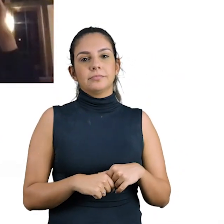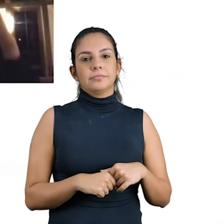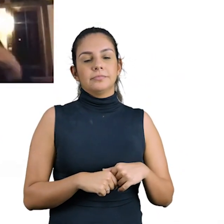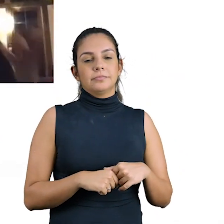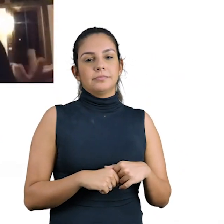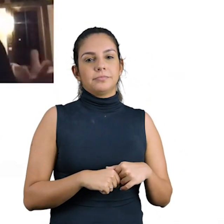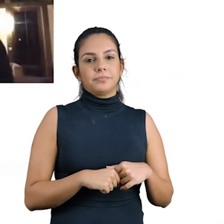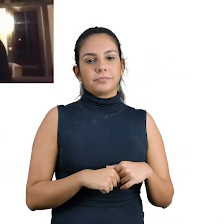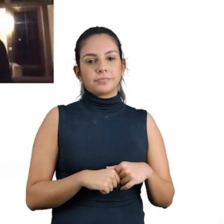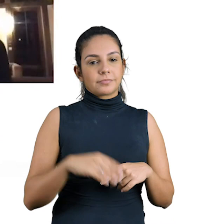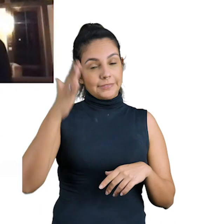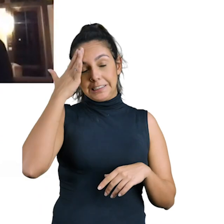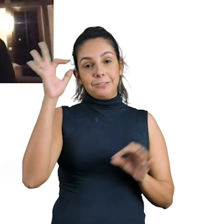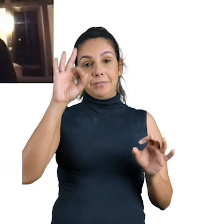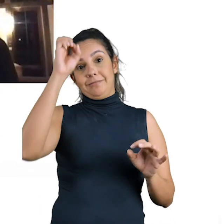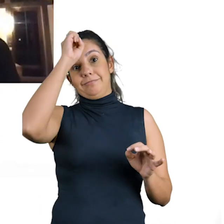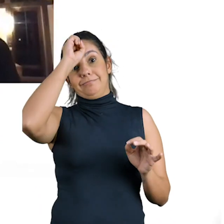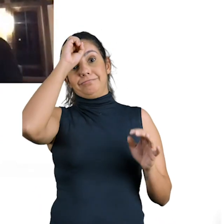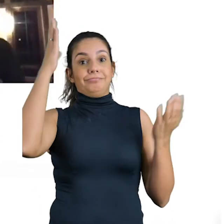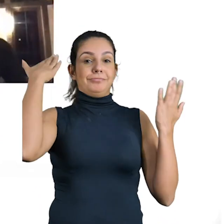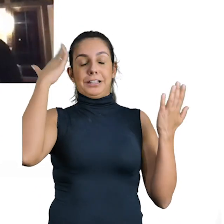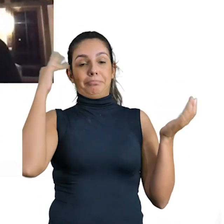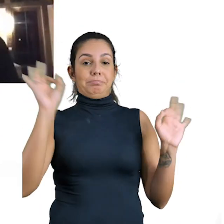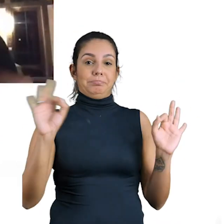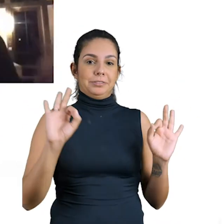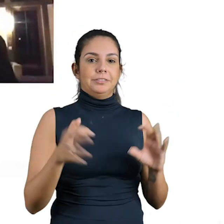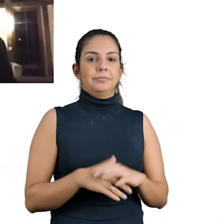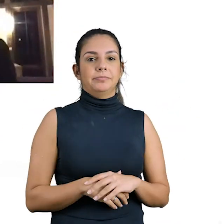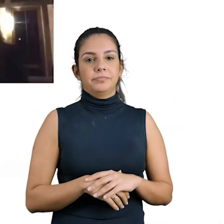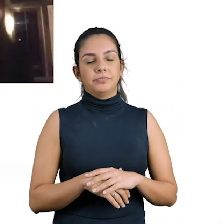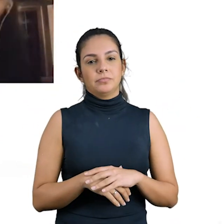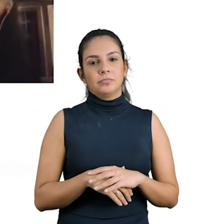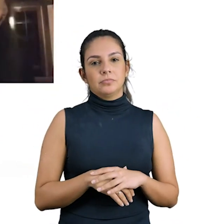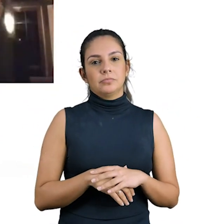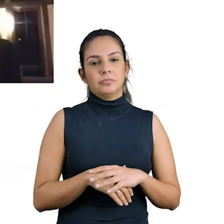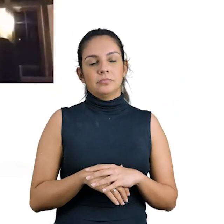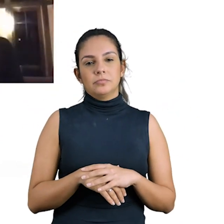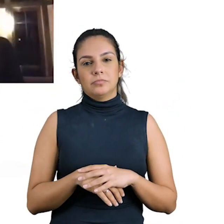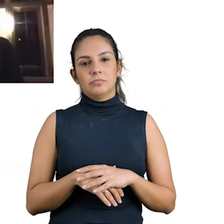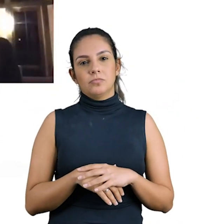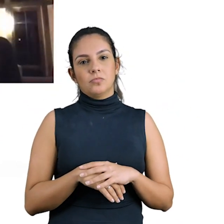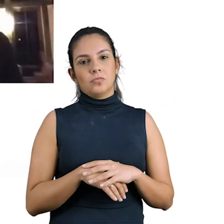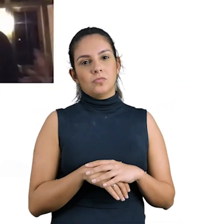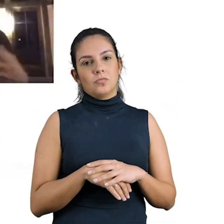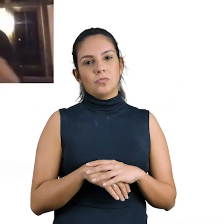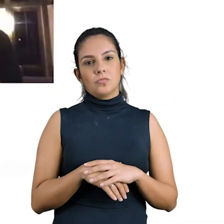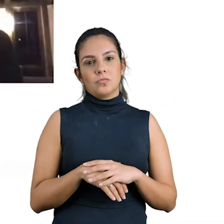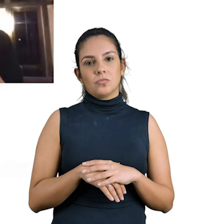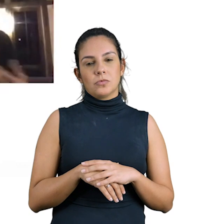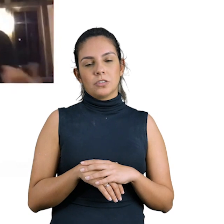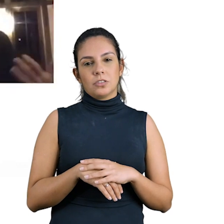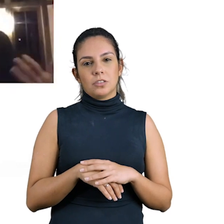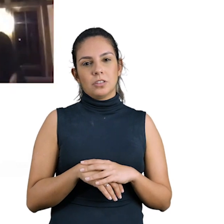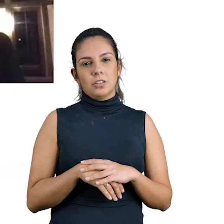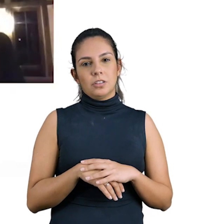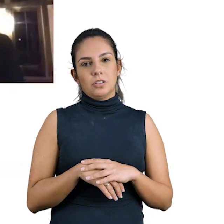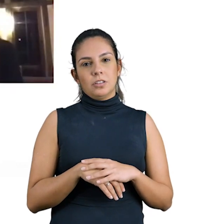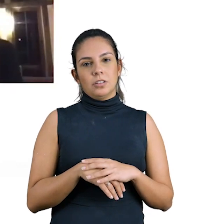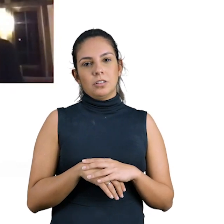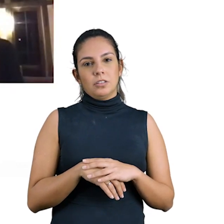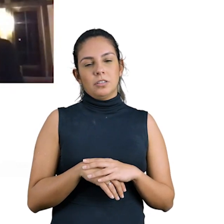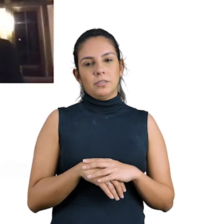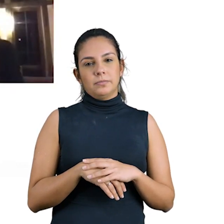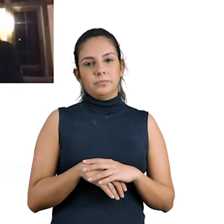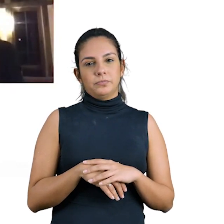ainda sou, né, não sabia nada. E depois, quando o Brasil começou a enveredar para esse lado tão intolerante,